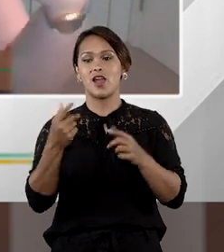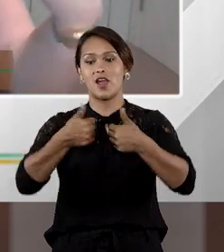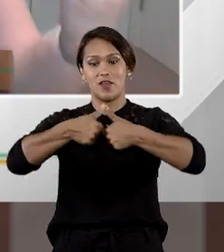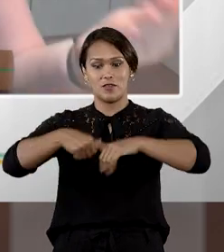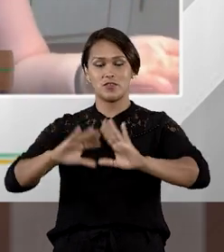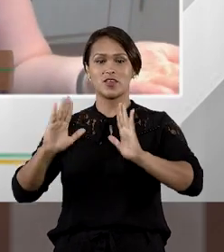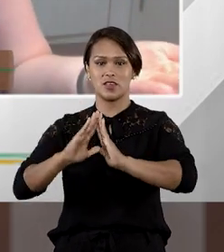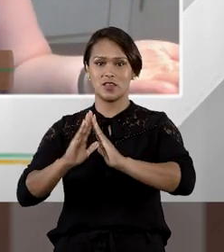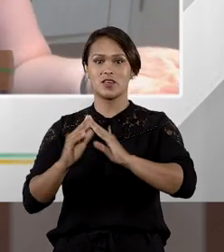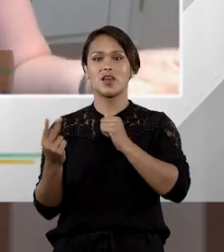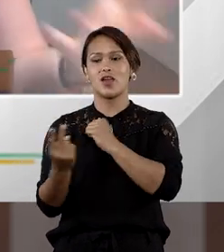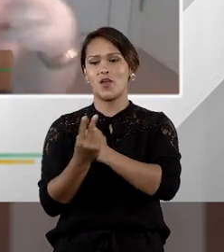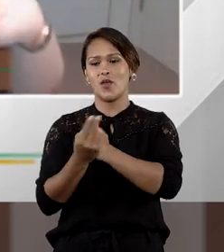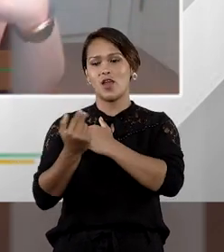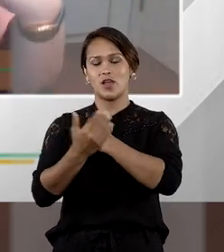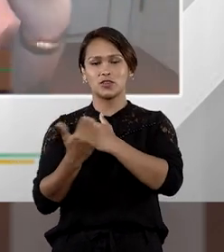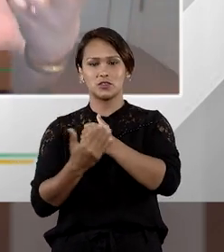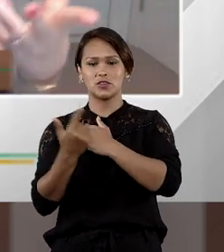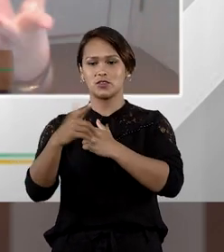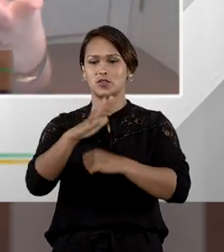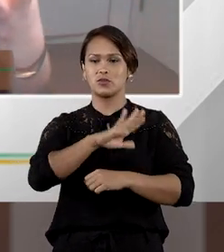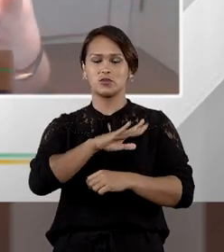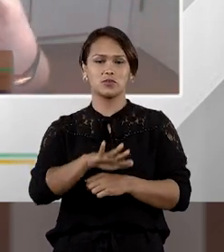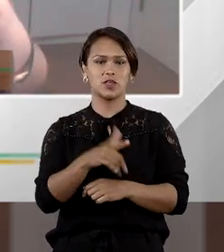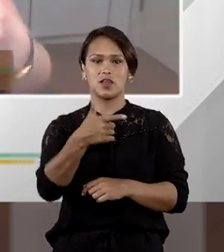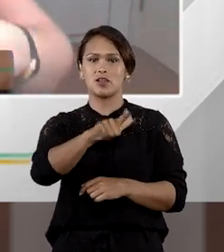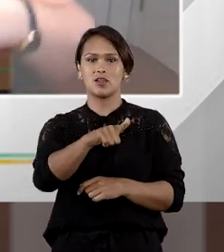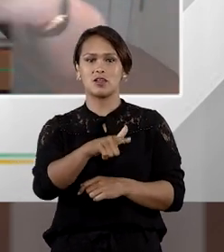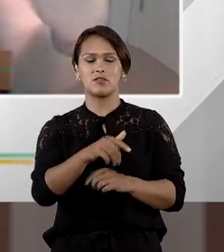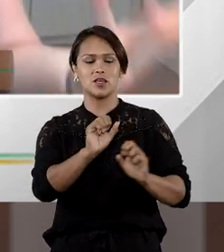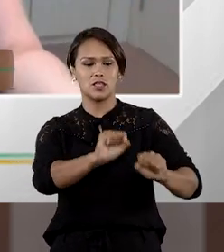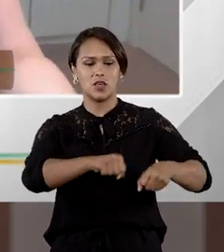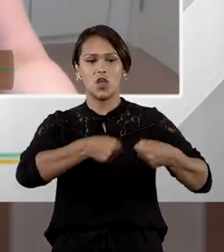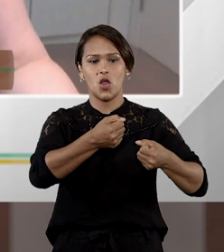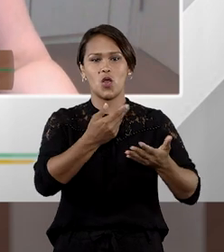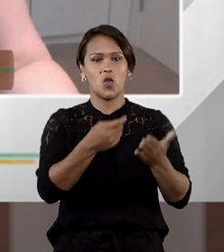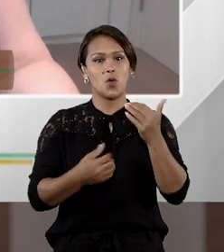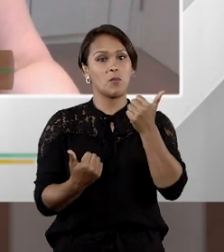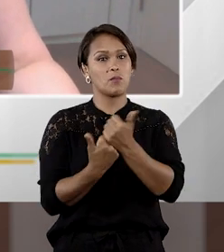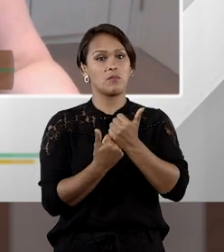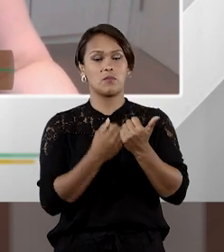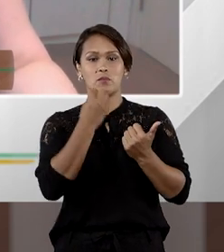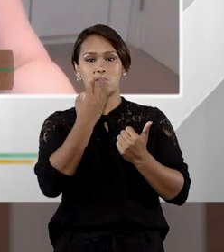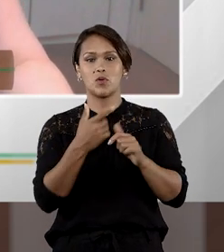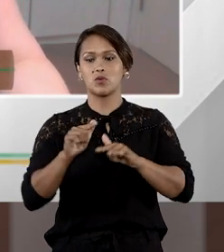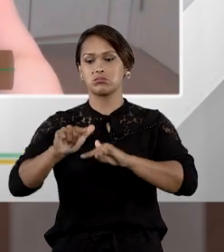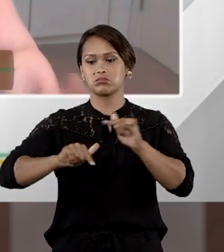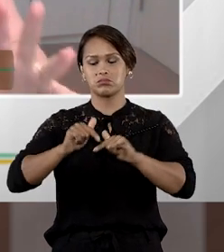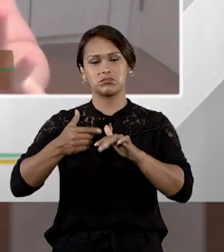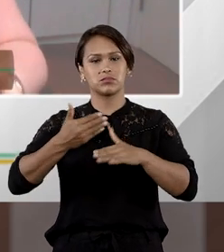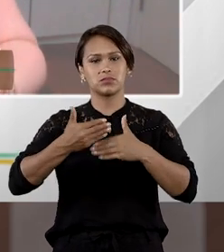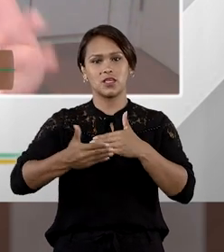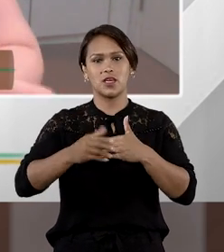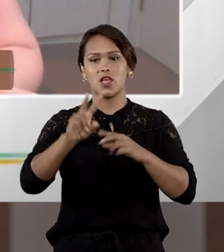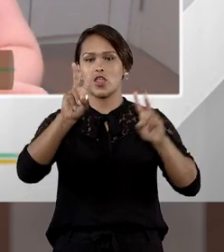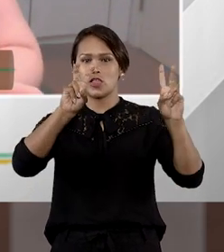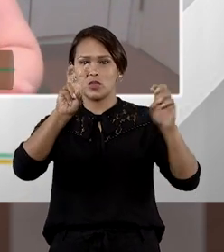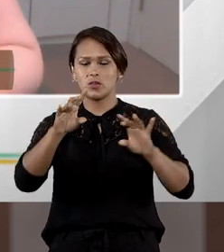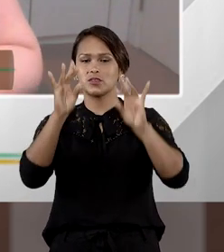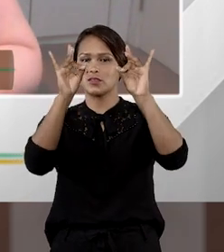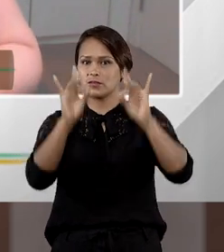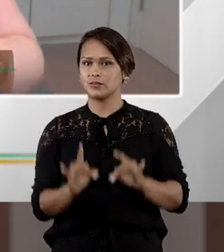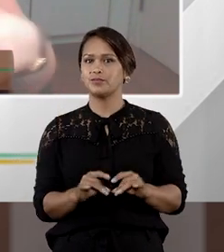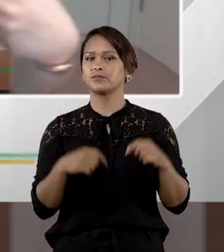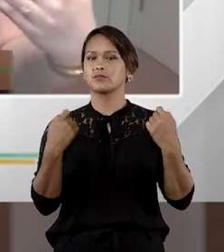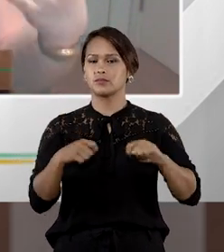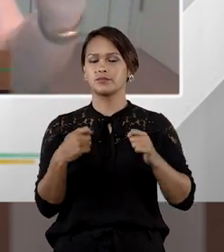um dia, se o casamento acabar, elas não vão ter o suporte por um tempo suficiente. Então, eu acho que são dois temas muito